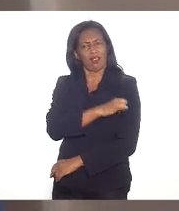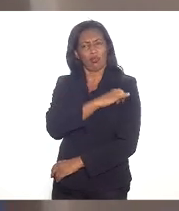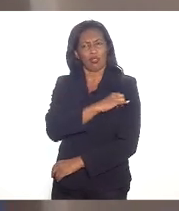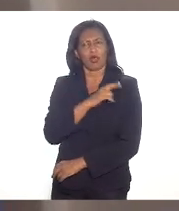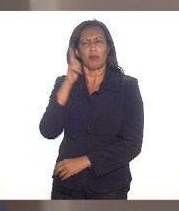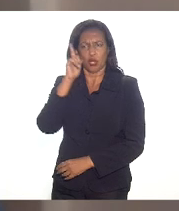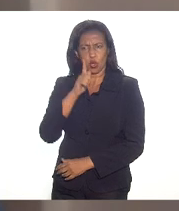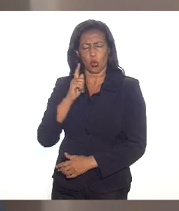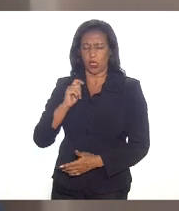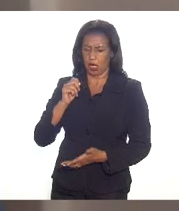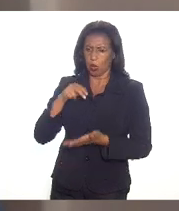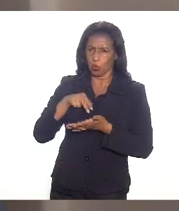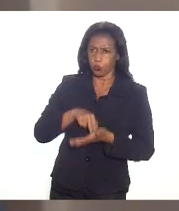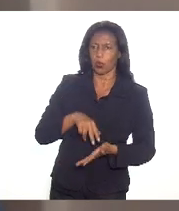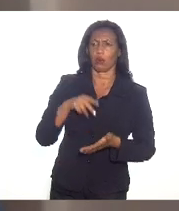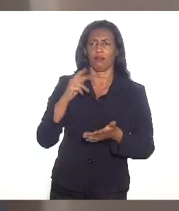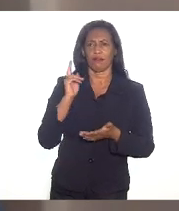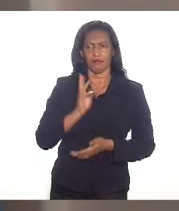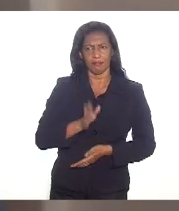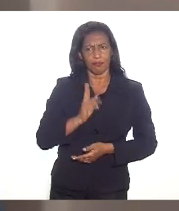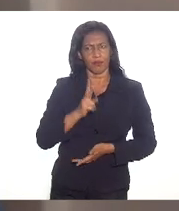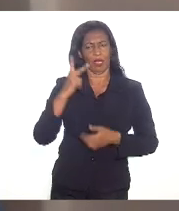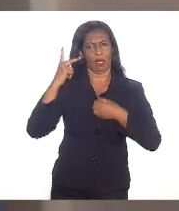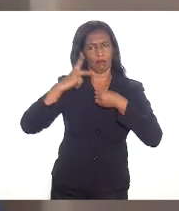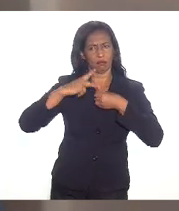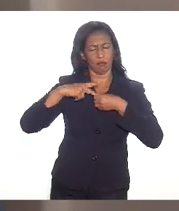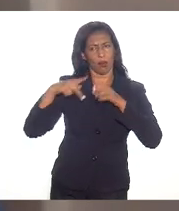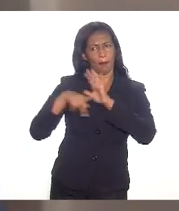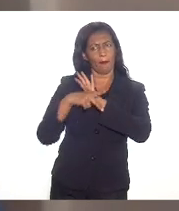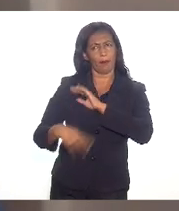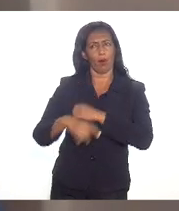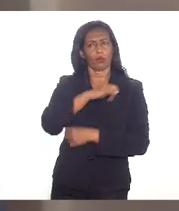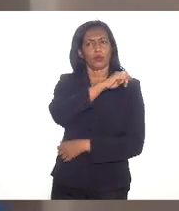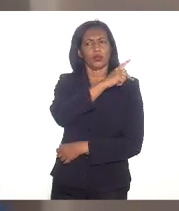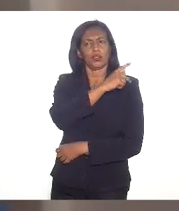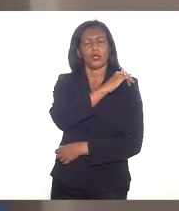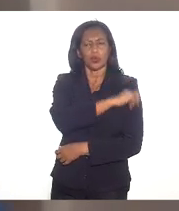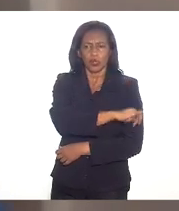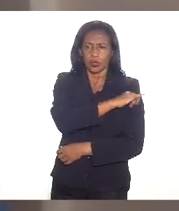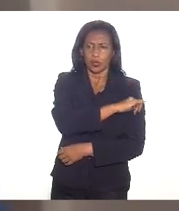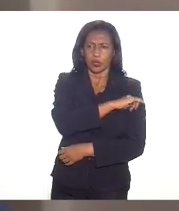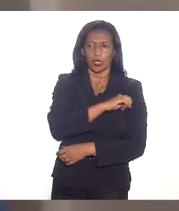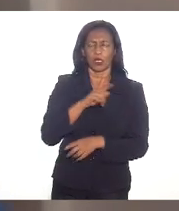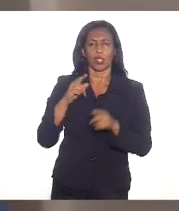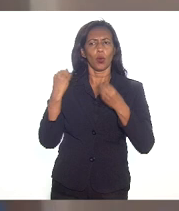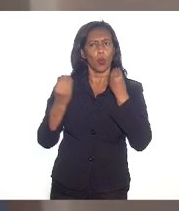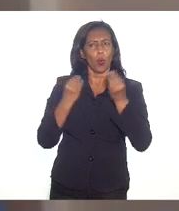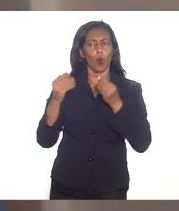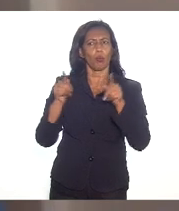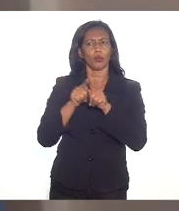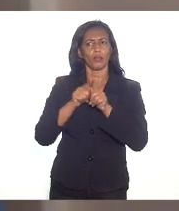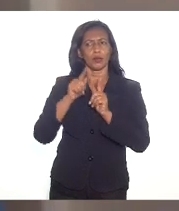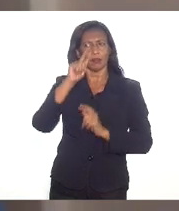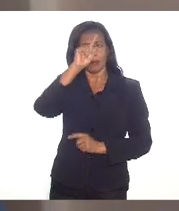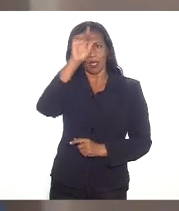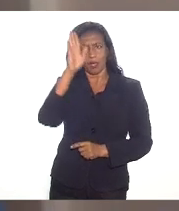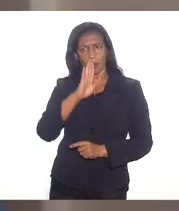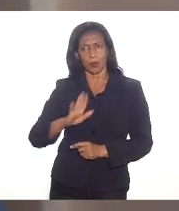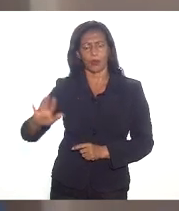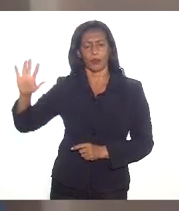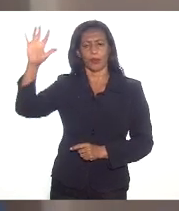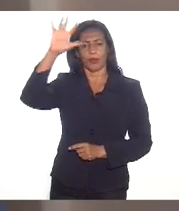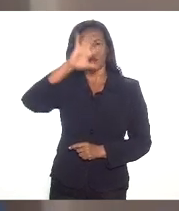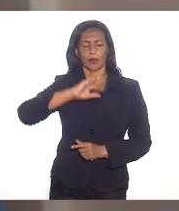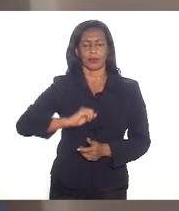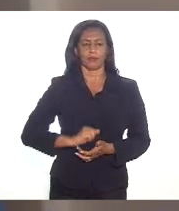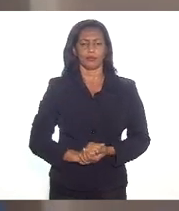liminar, mas é preciso dar clareza, tanto no estado do Rio de Janeiro quanto no Brasil, qual é, de fato, a real situação do estado do Rio de